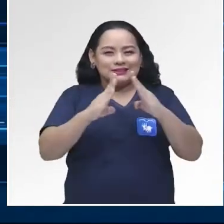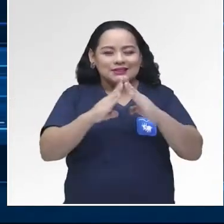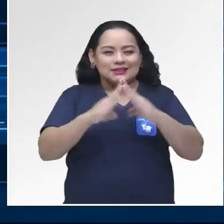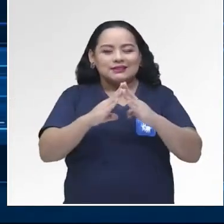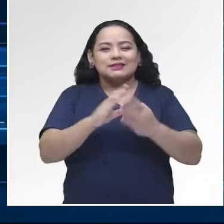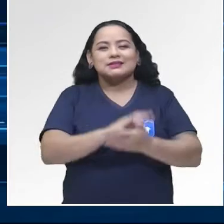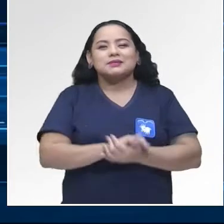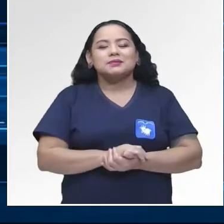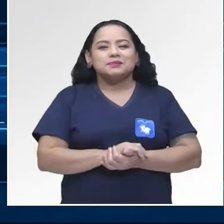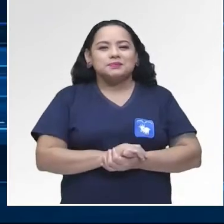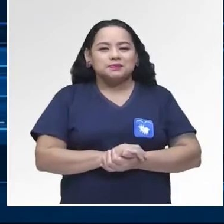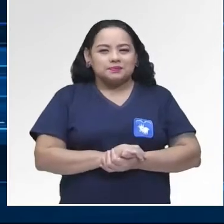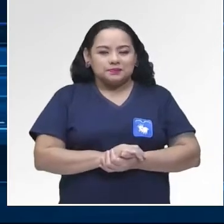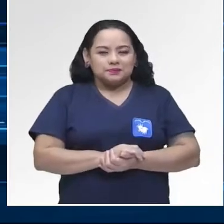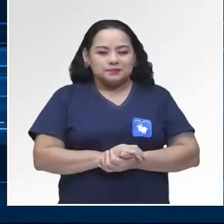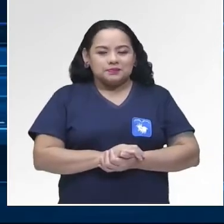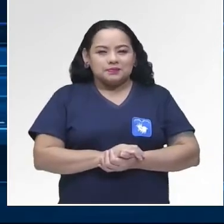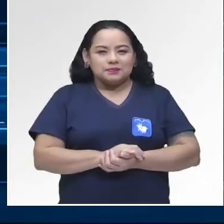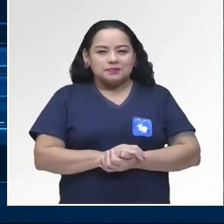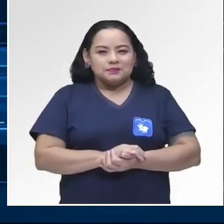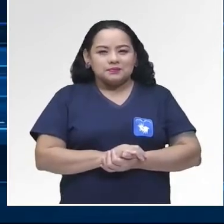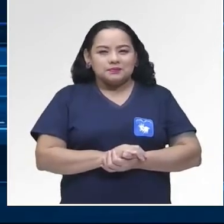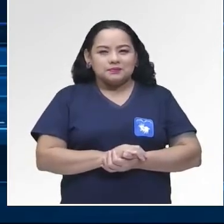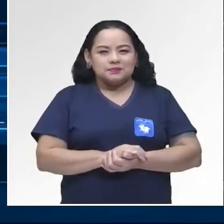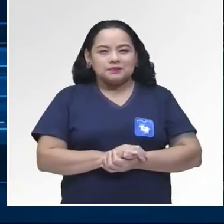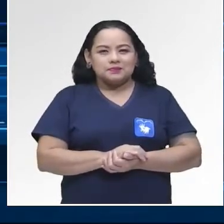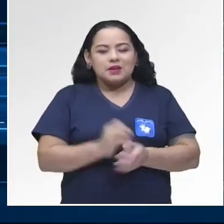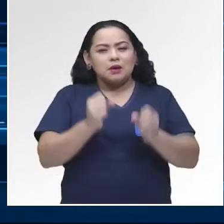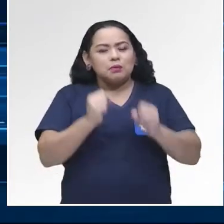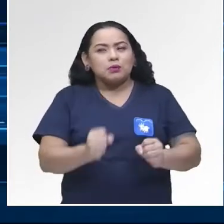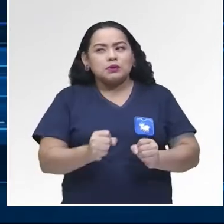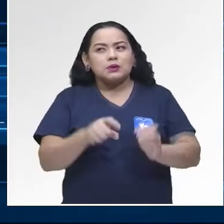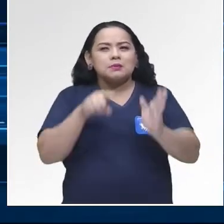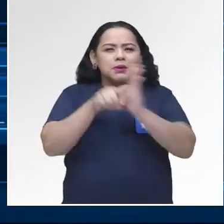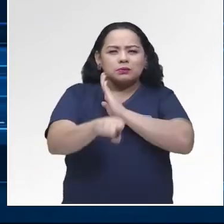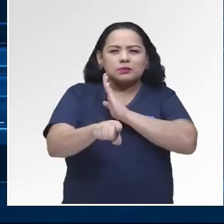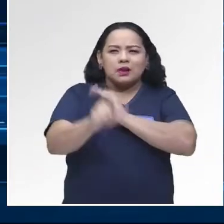casa, você pode perguntar aí de